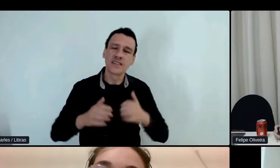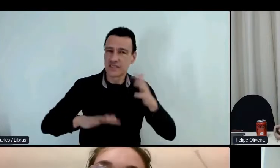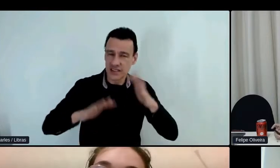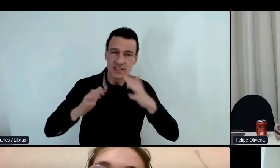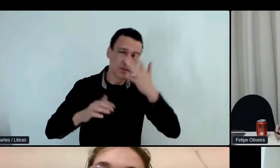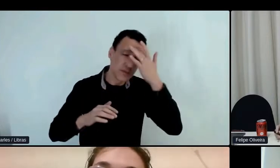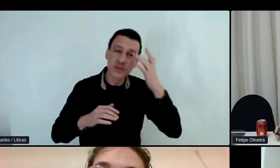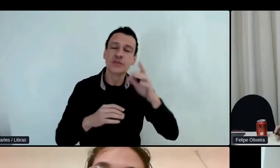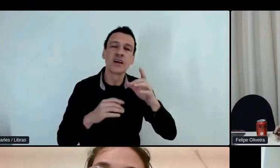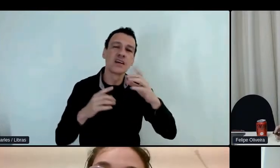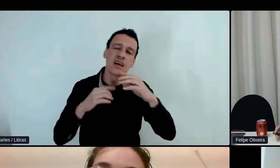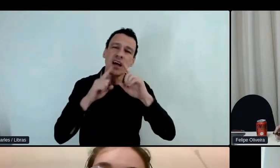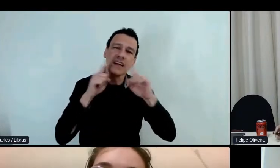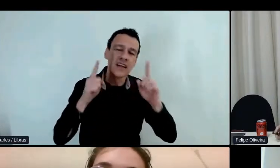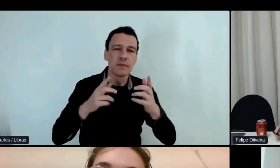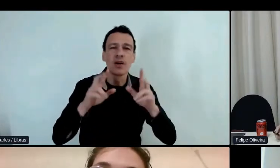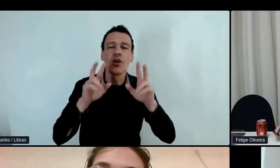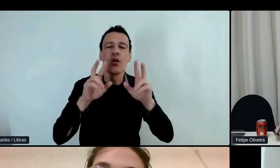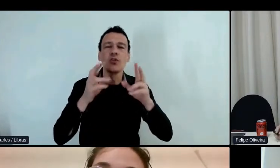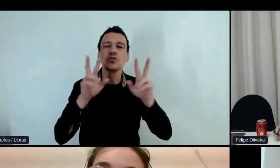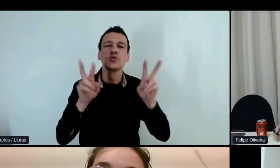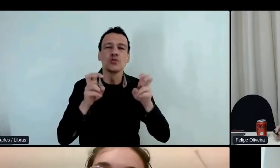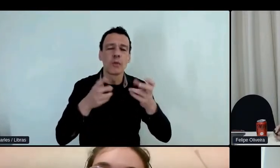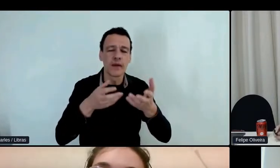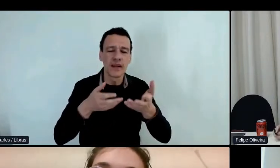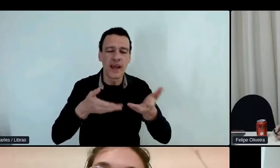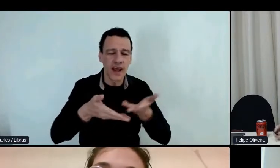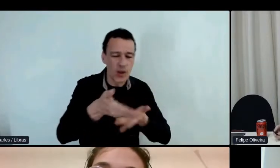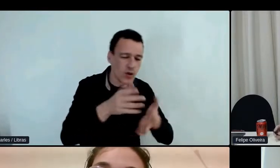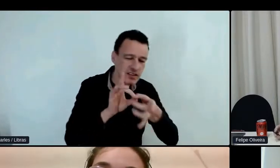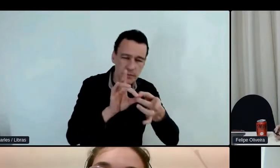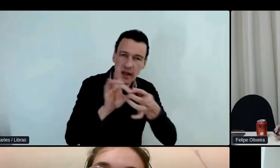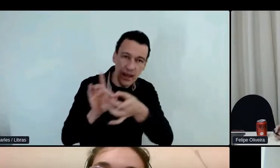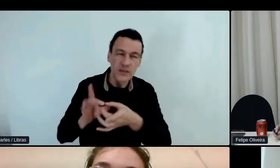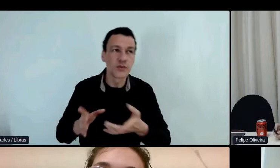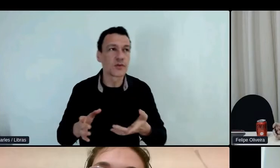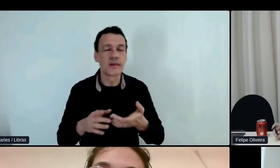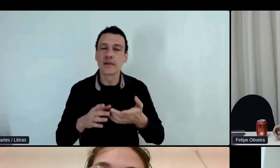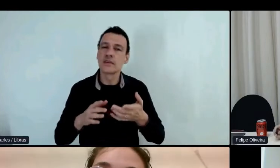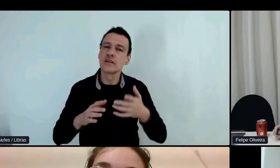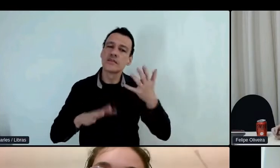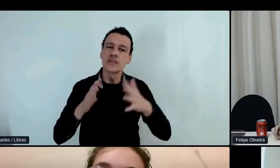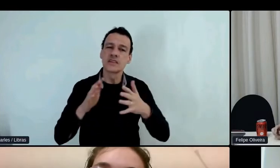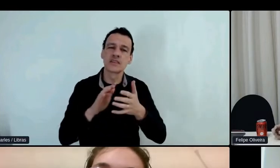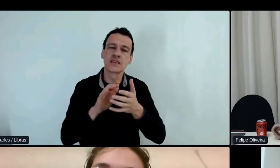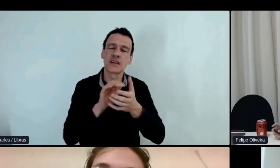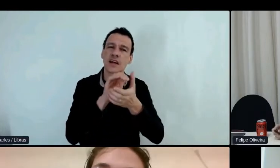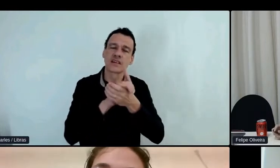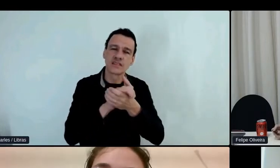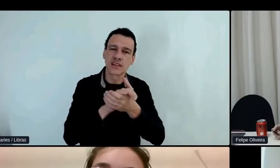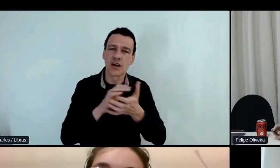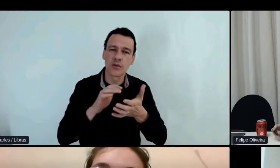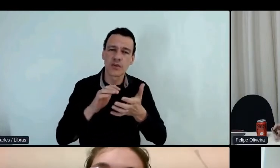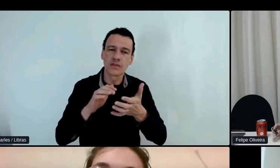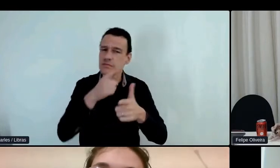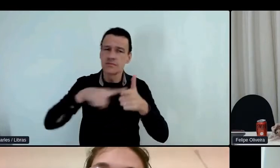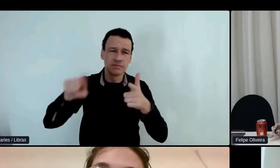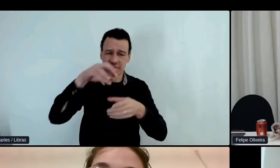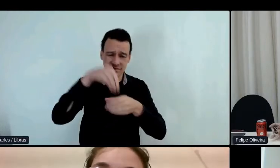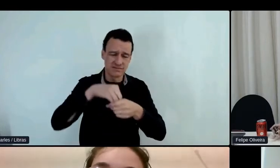outras pessoas vão achar um incômodo ou que vá definir incorretamente. Exatamente.